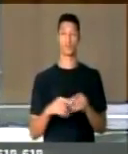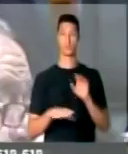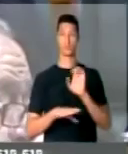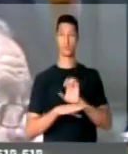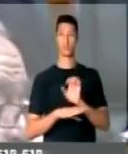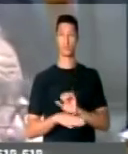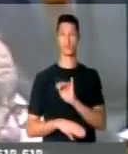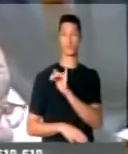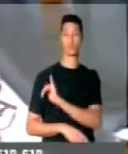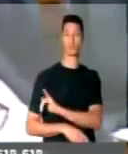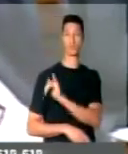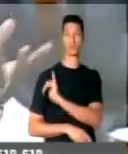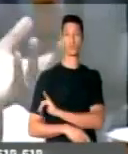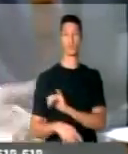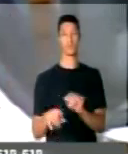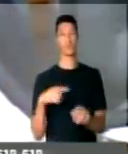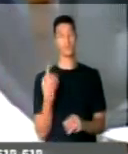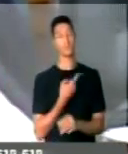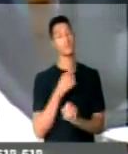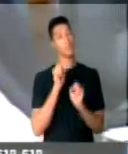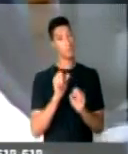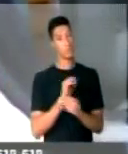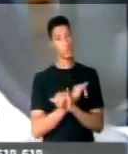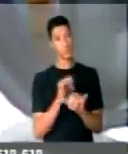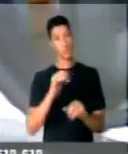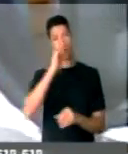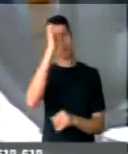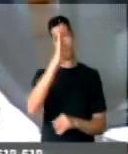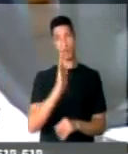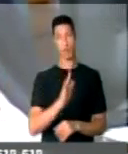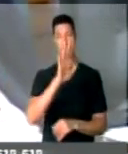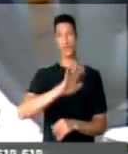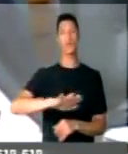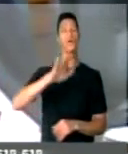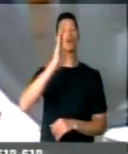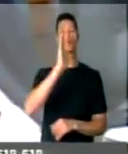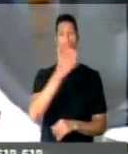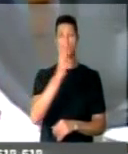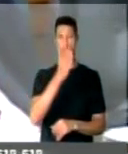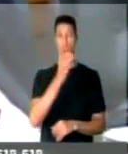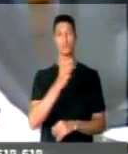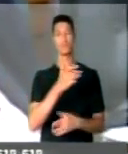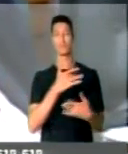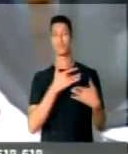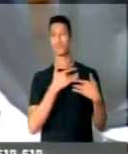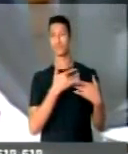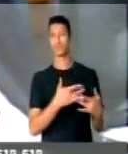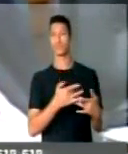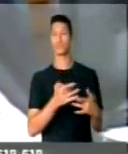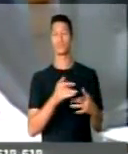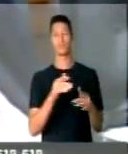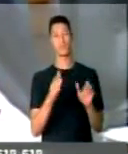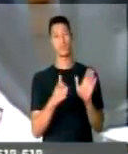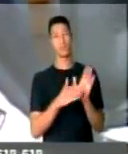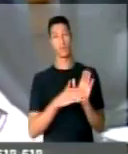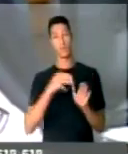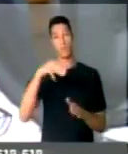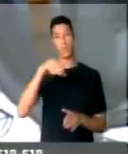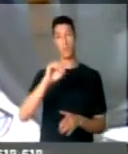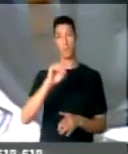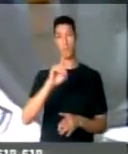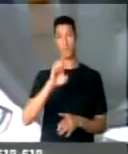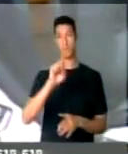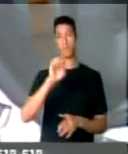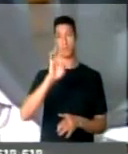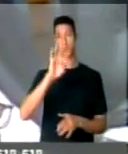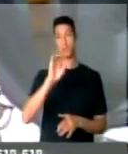estado do Rio de Janeiro, e a gente pode até dizer o Brasil, já está saudoso de Modesto da Silveira.